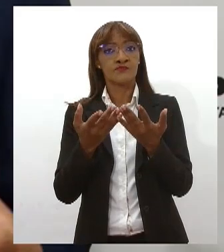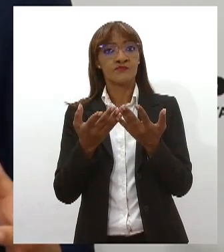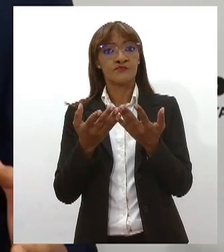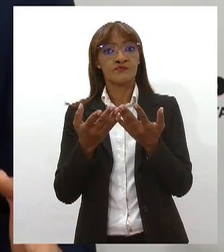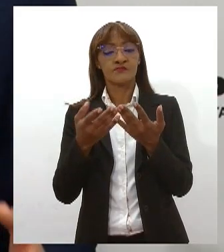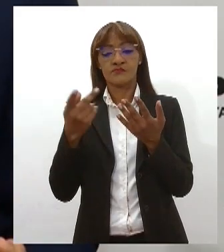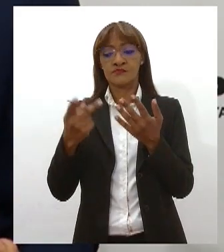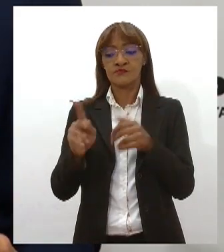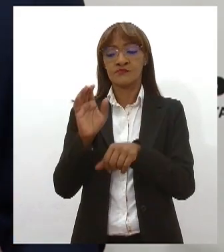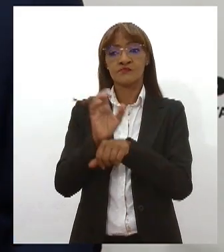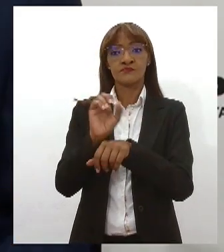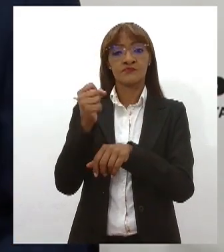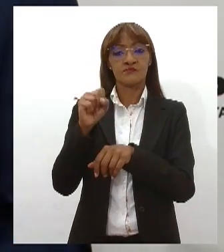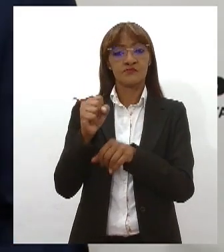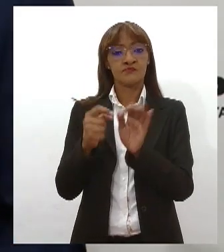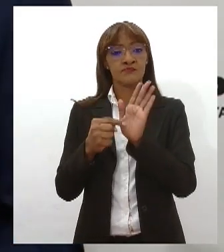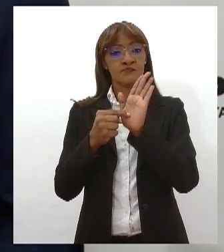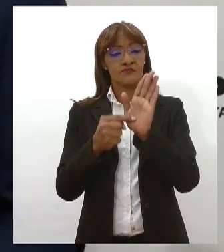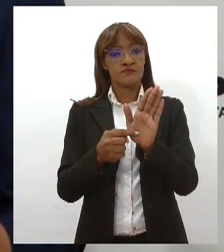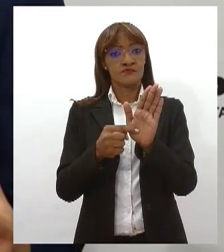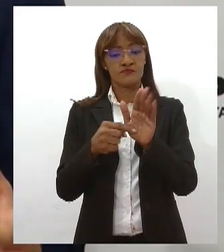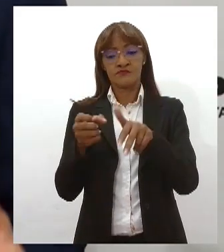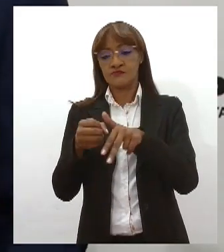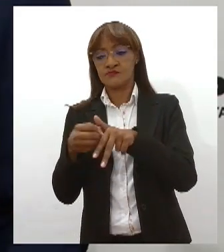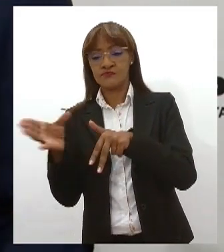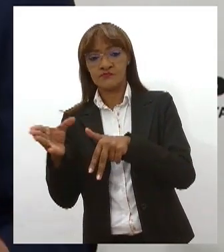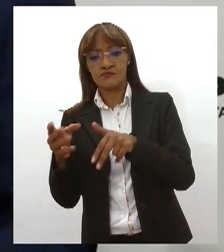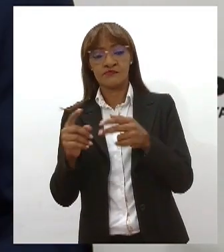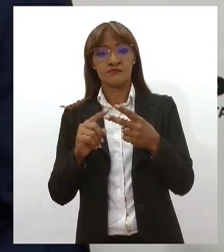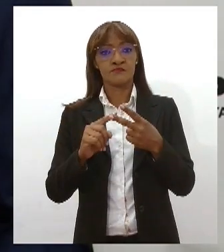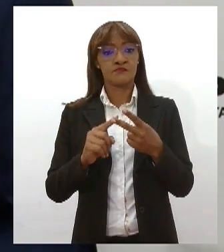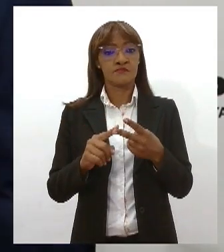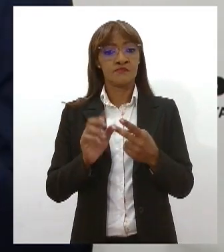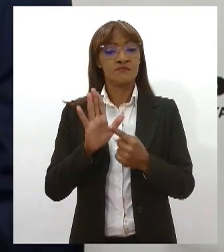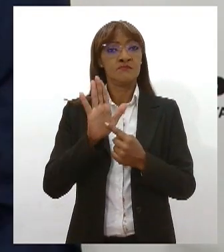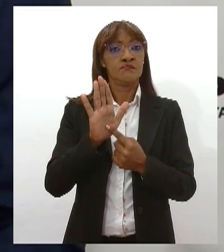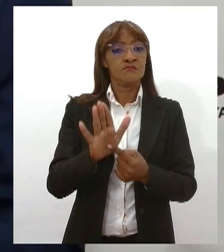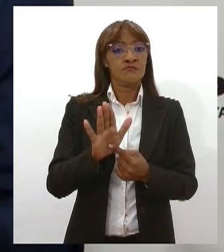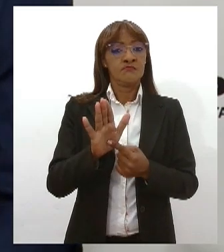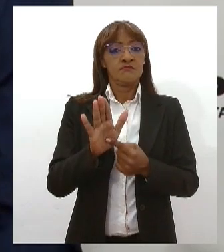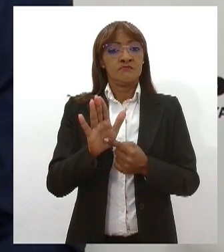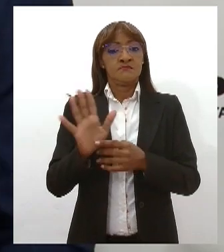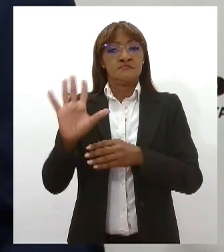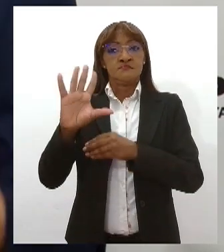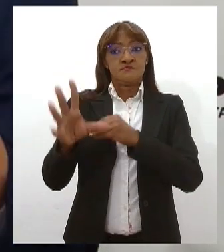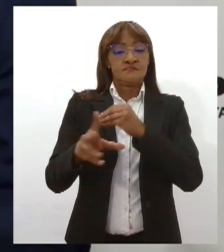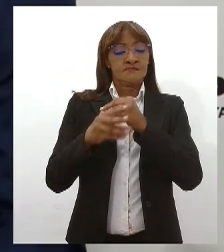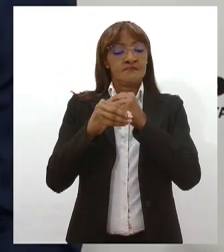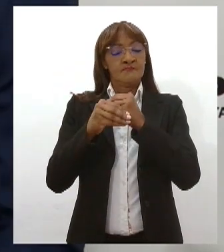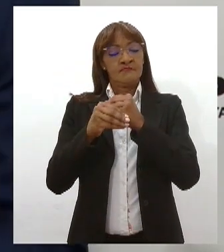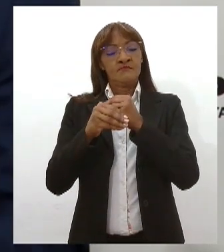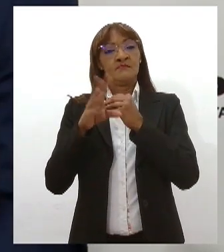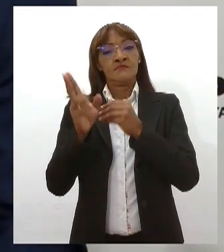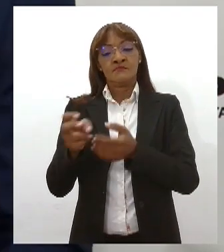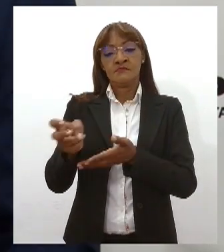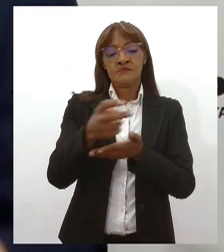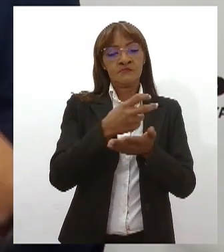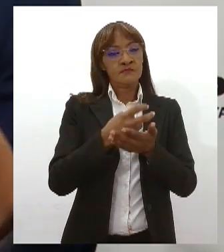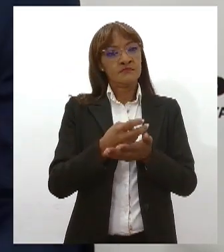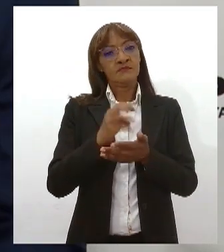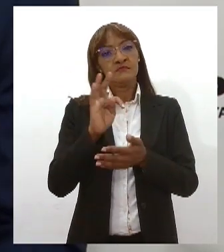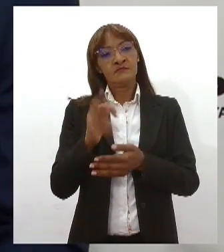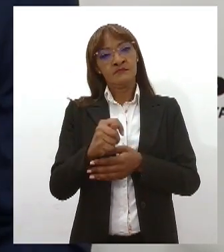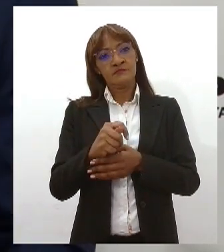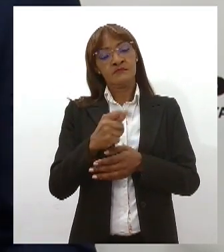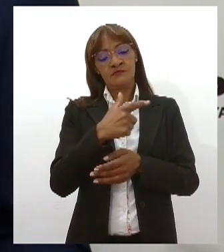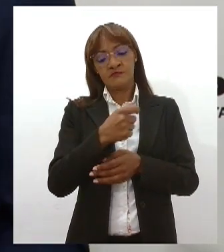a evolução da despesa, nós vamos mostrar a evolução da receita e o que a gente espera de receita para o próximo ano e para os próximos